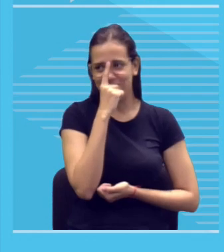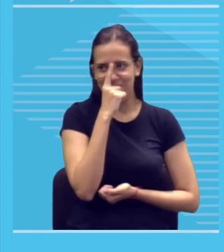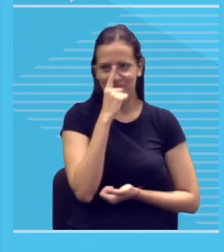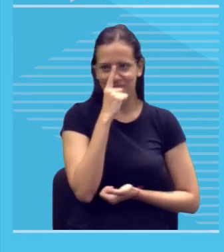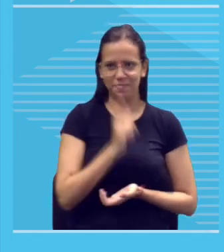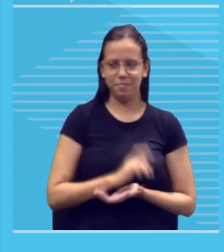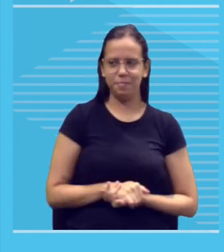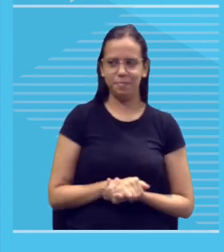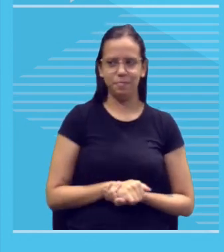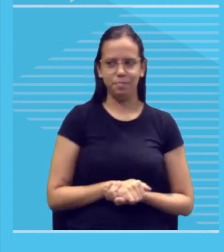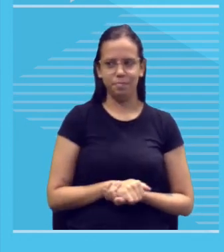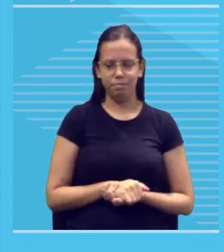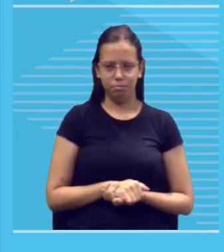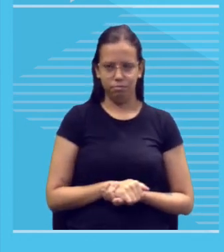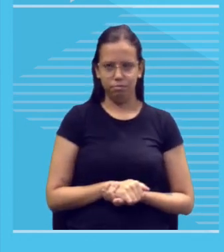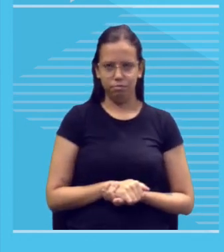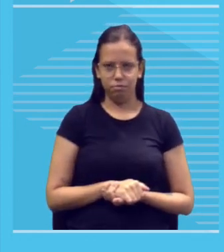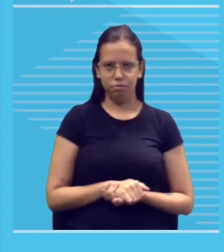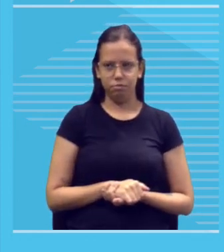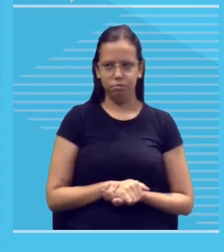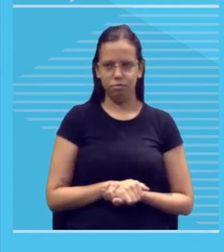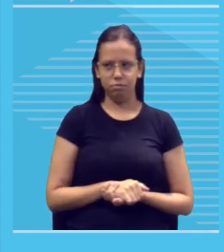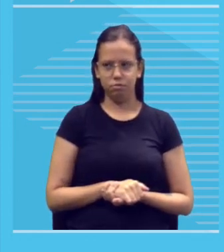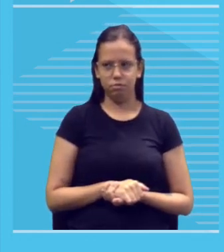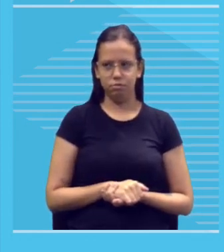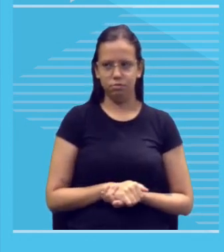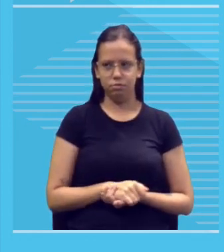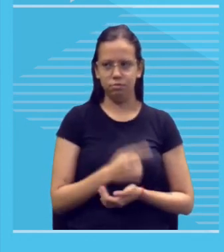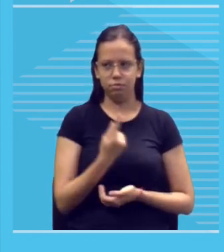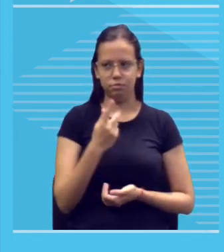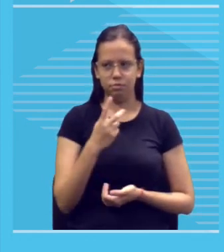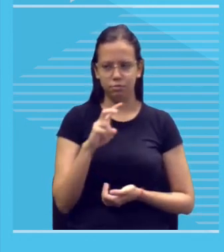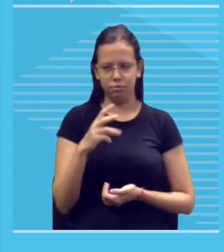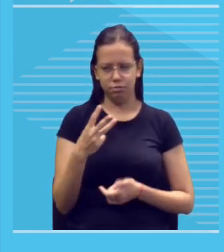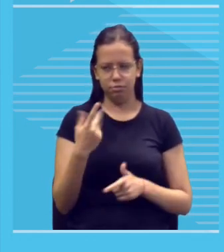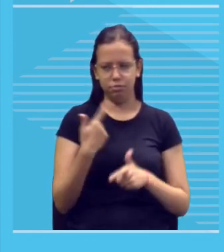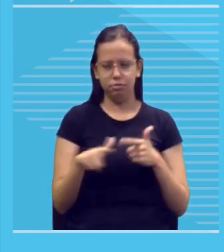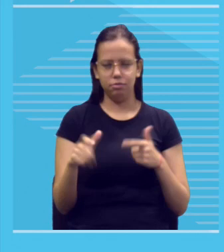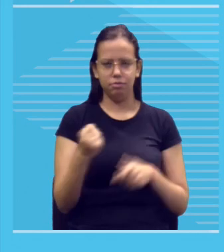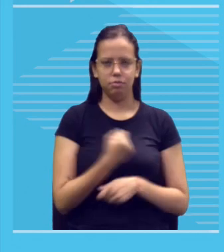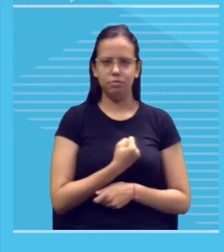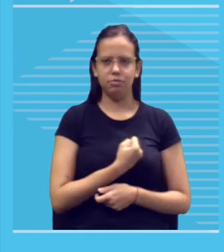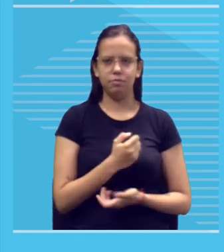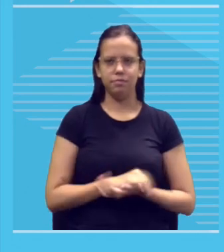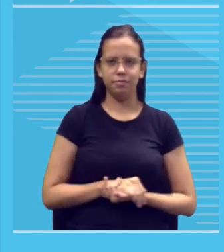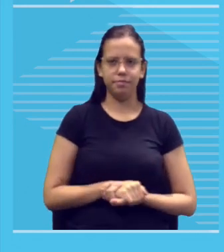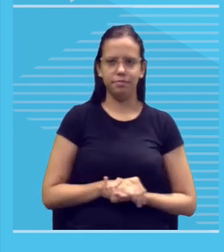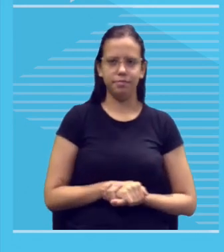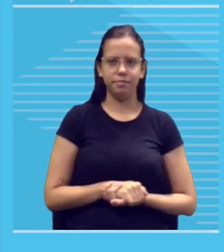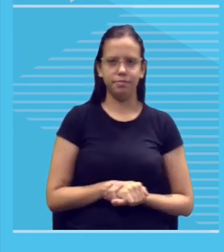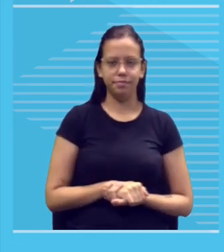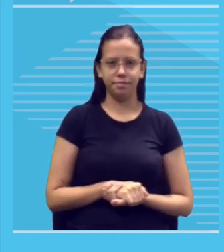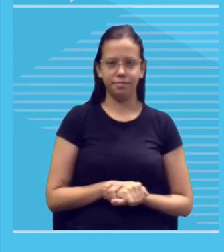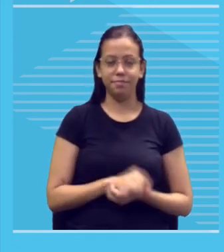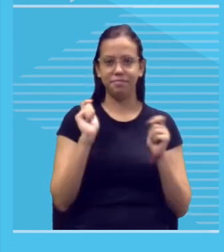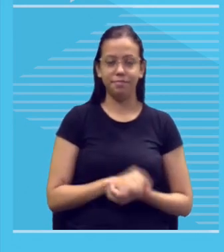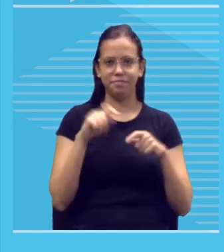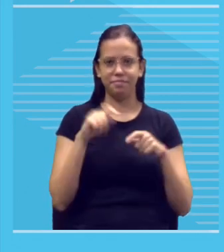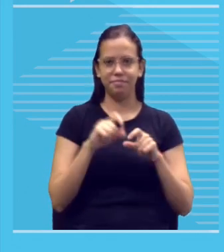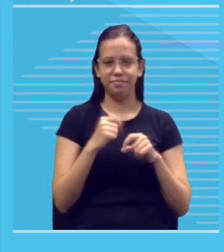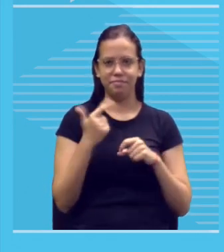vamos lá dividir 153 por um número a gente pode expressar isso aqui de uma outra maneira